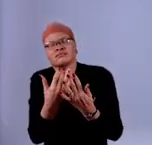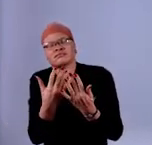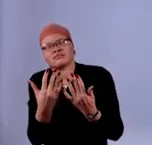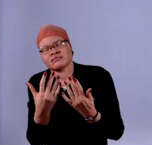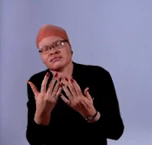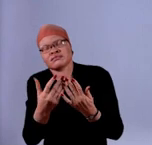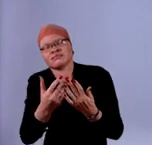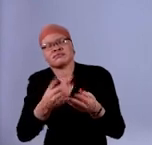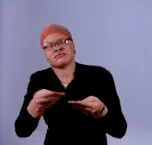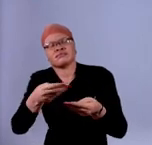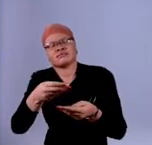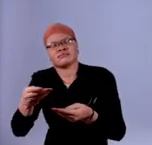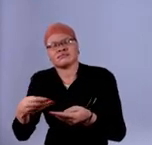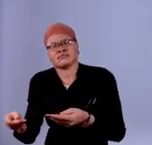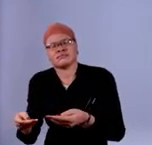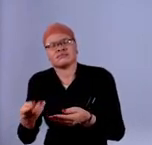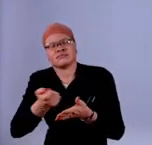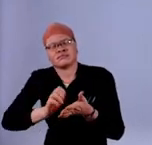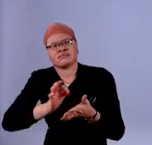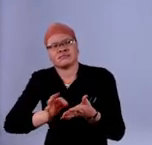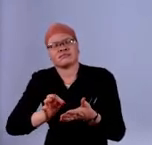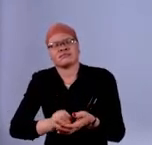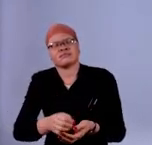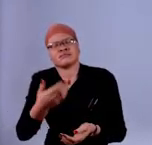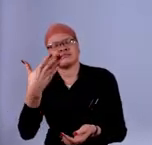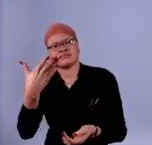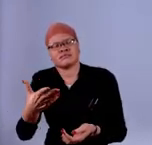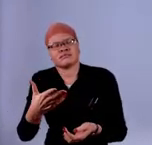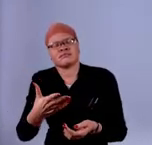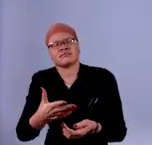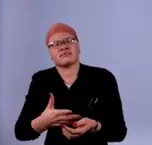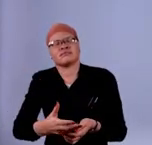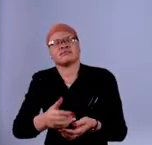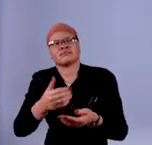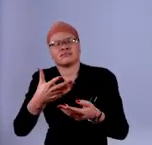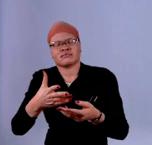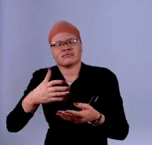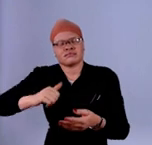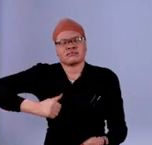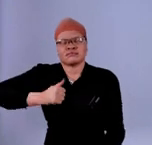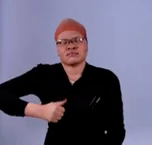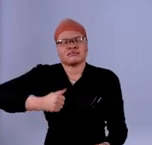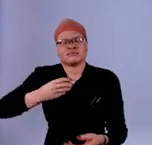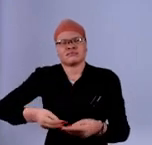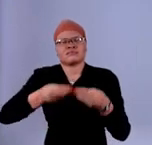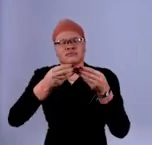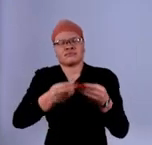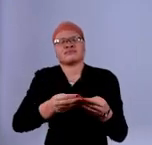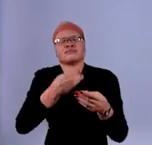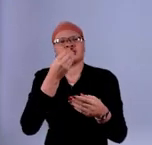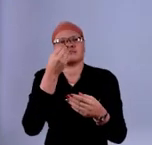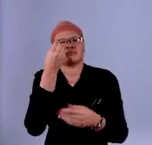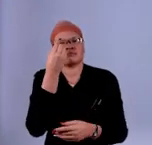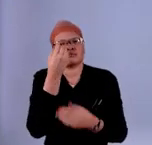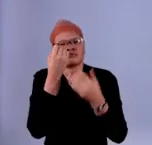Barra foi distribuída a parte da barra de sabão que já foi distribuída é de